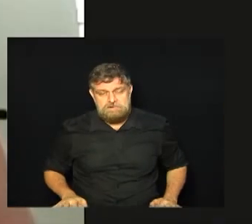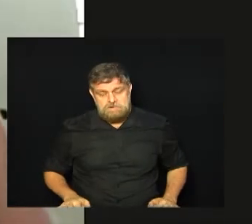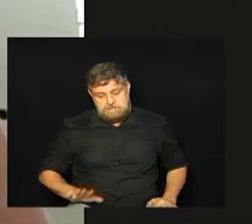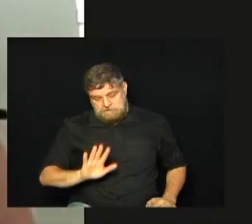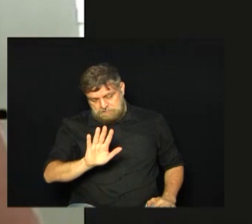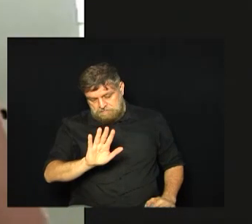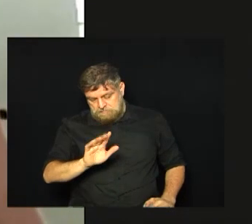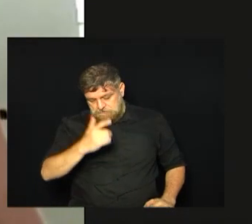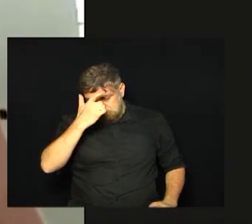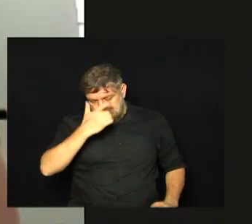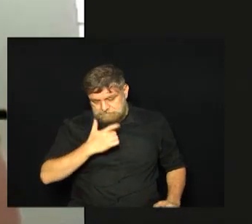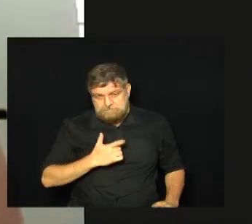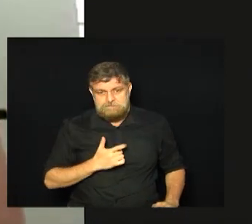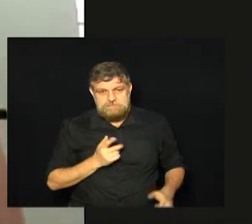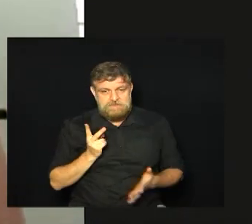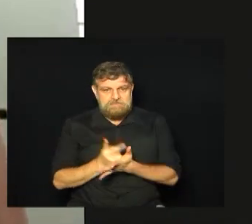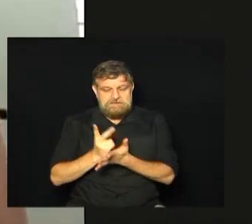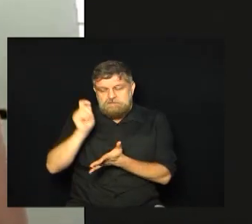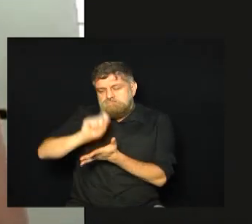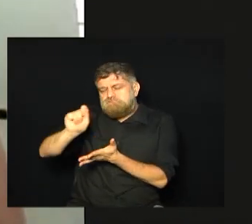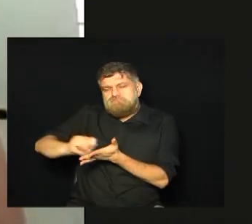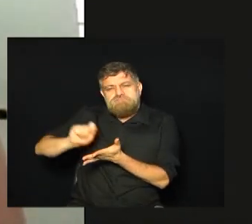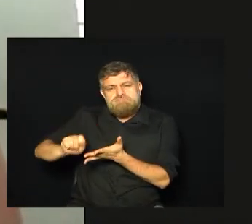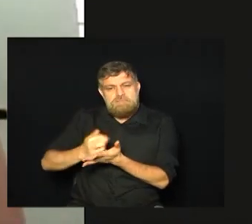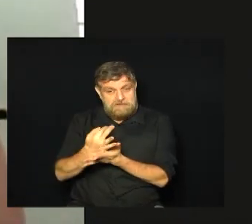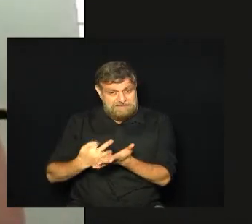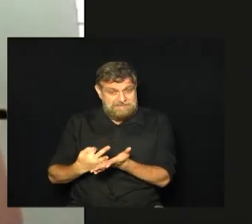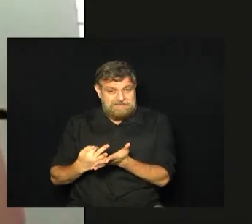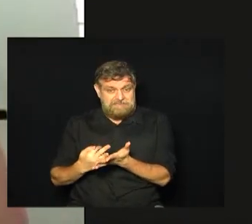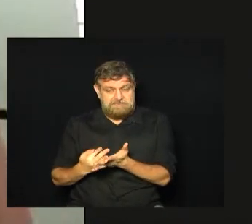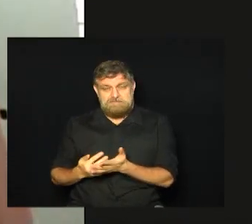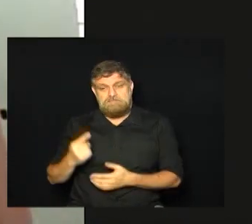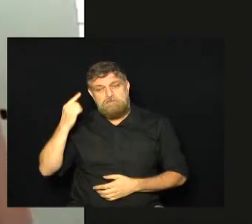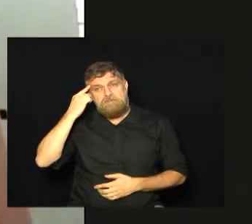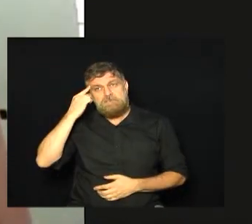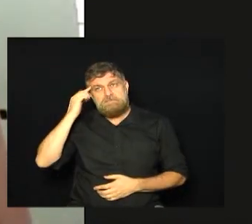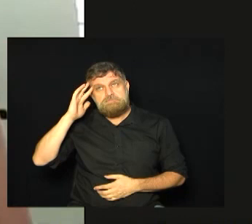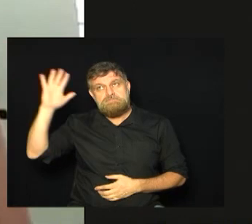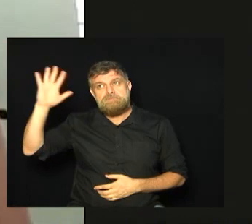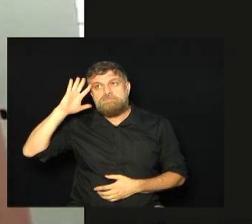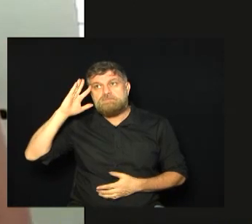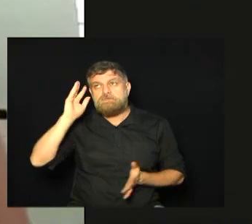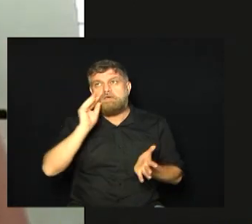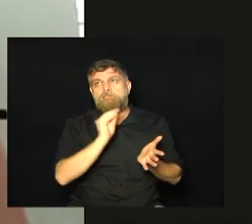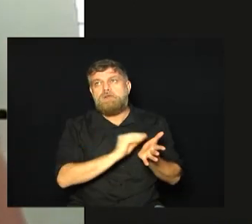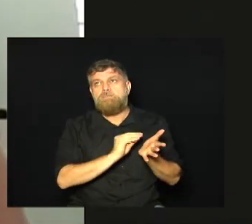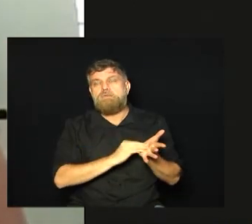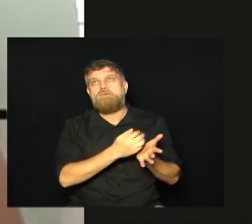Bom, eu estou sempre escrevendo uma coisa ou outra, eu anoto tudo que passa pela minha cabeça.